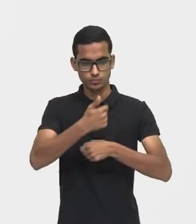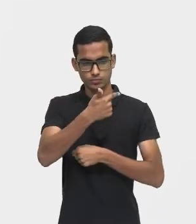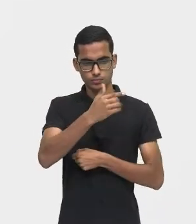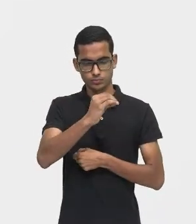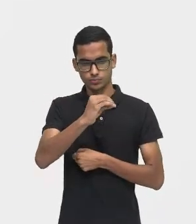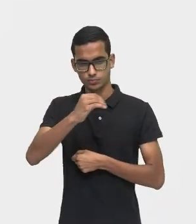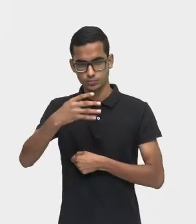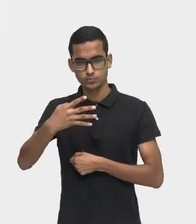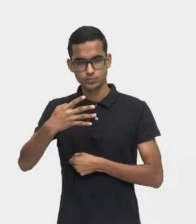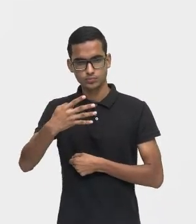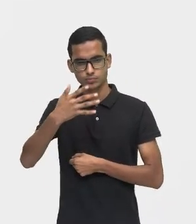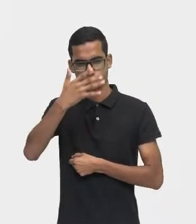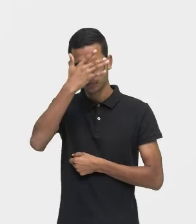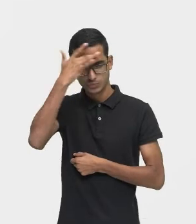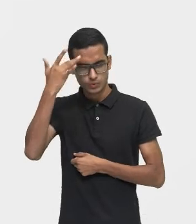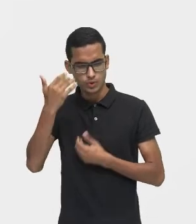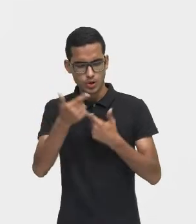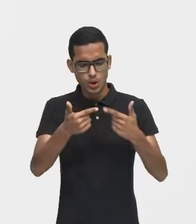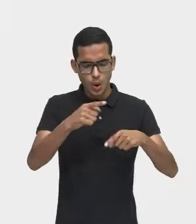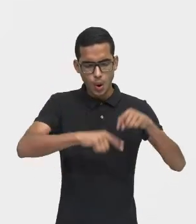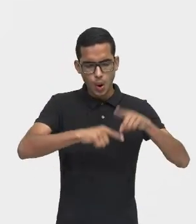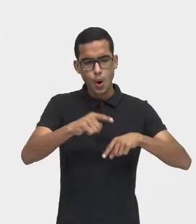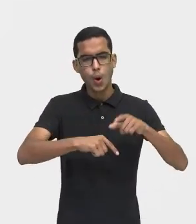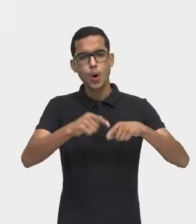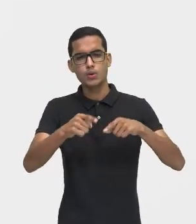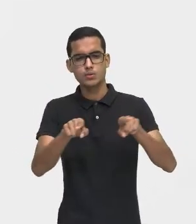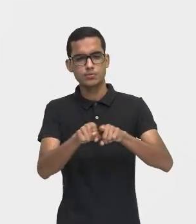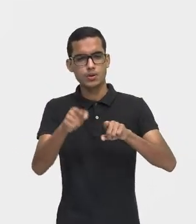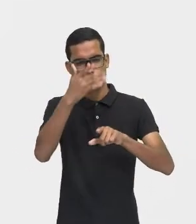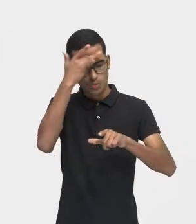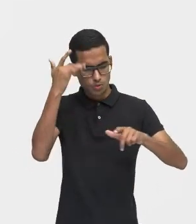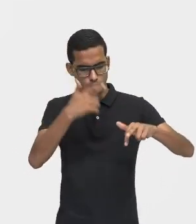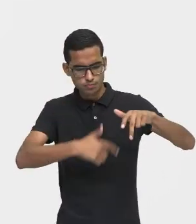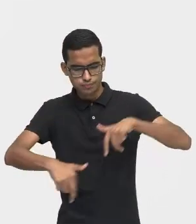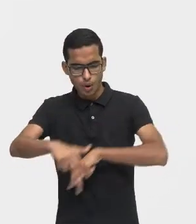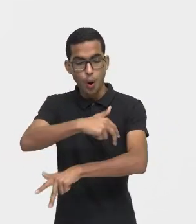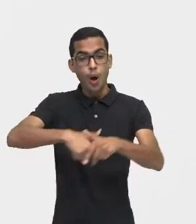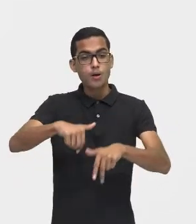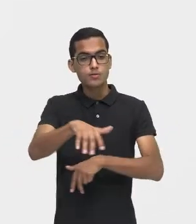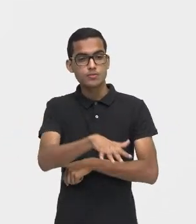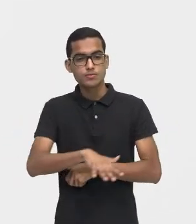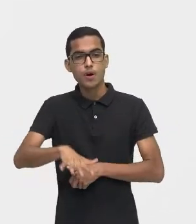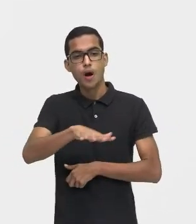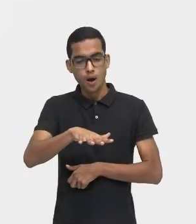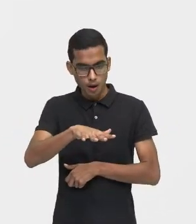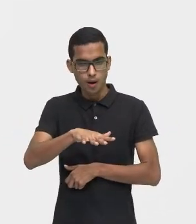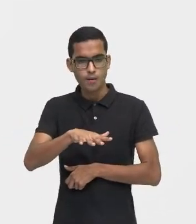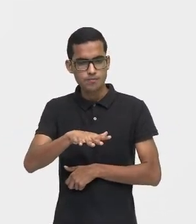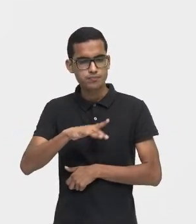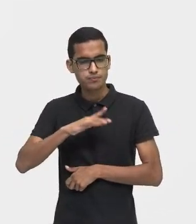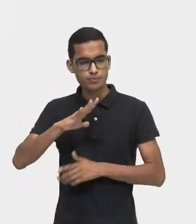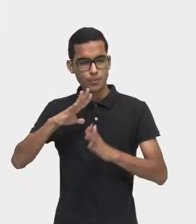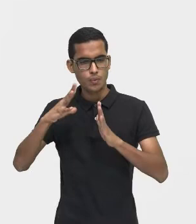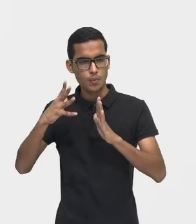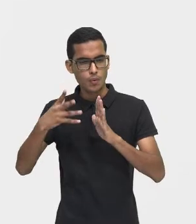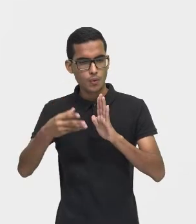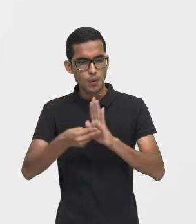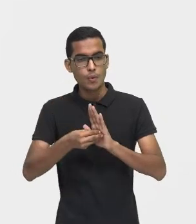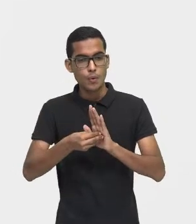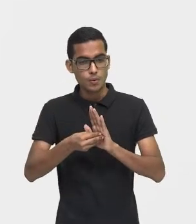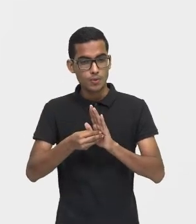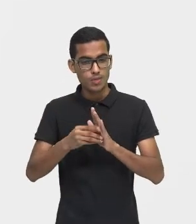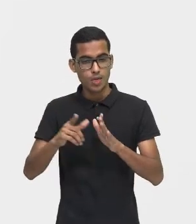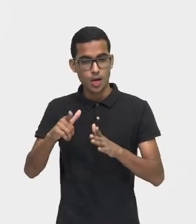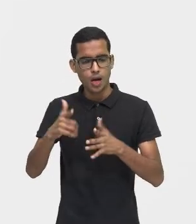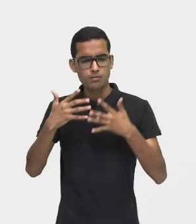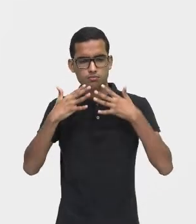a circulação de bens e de pessoas na Amazônia conta com uma rede fluvial natural de grande